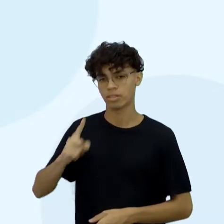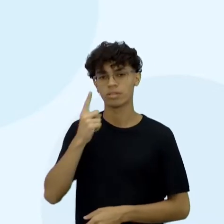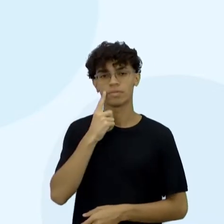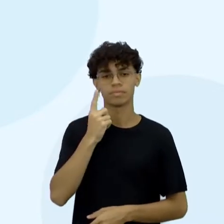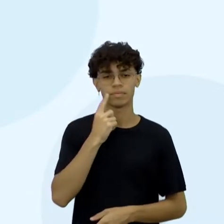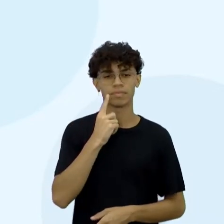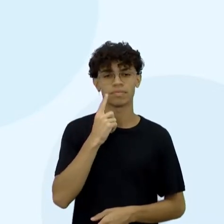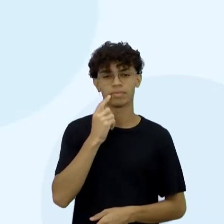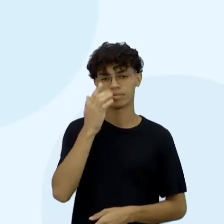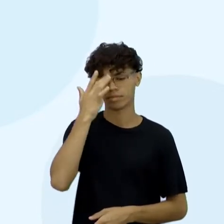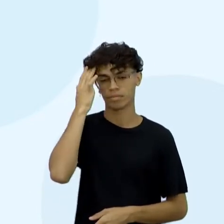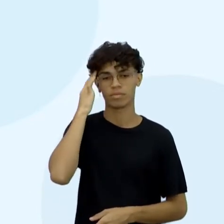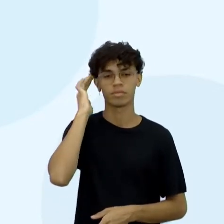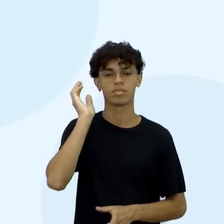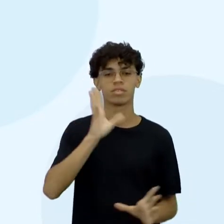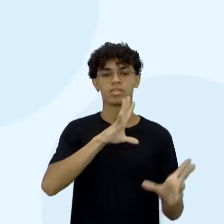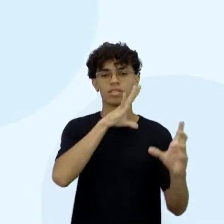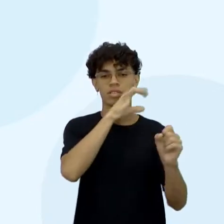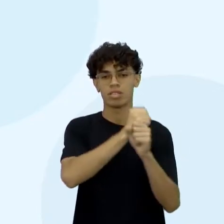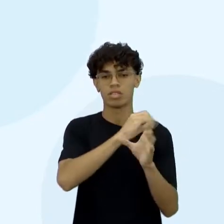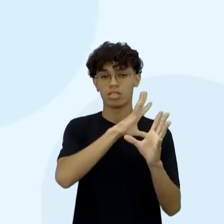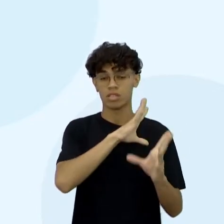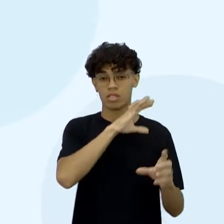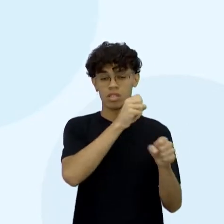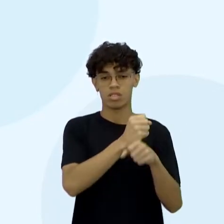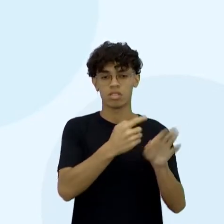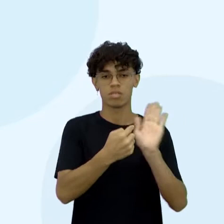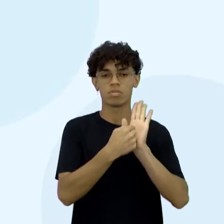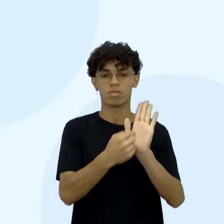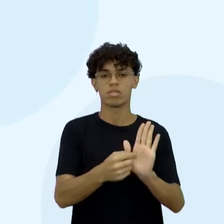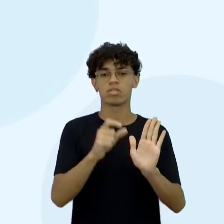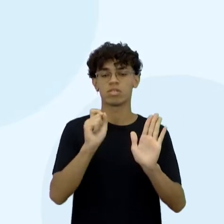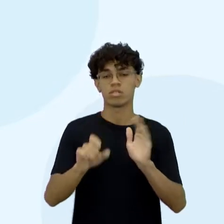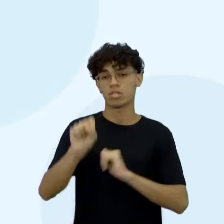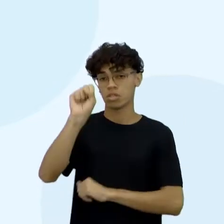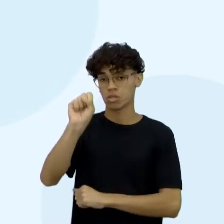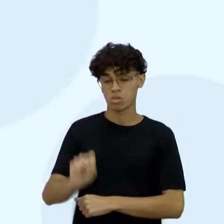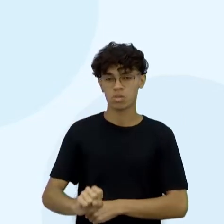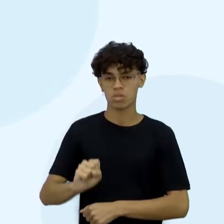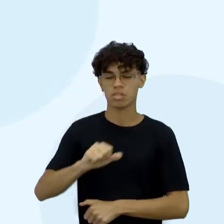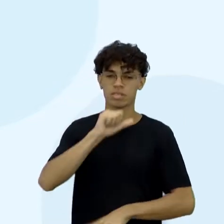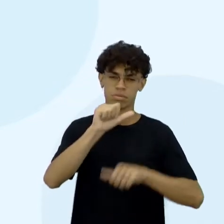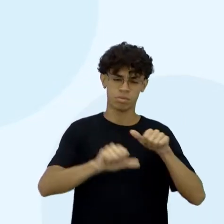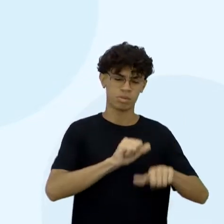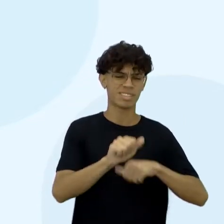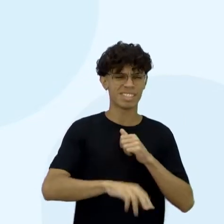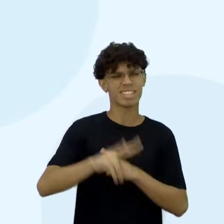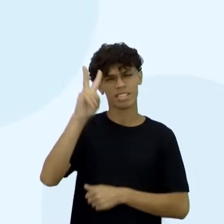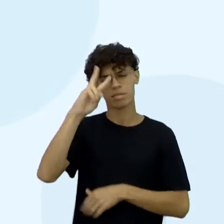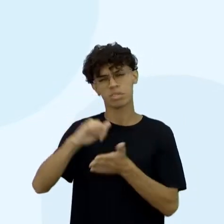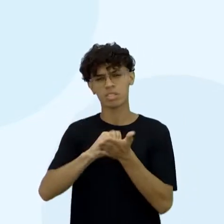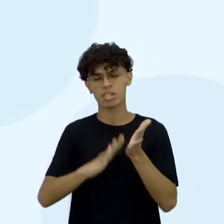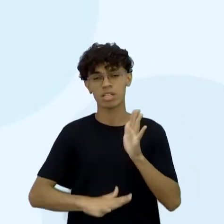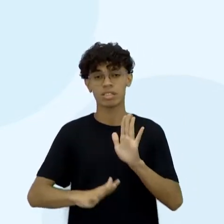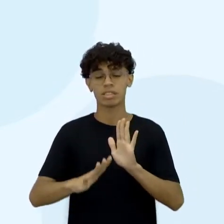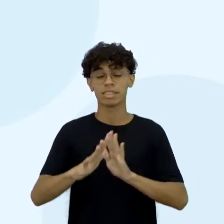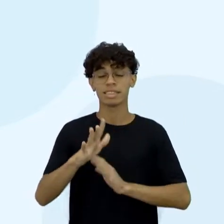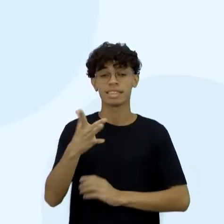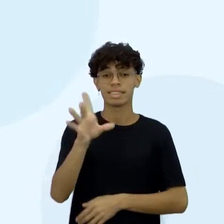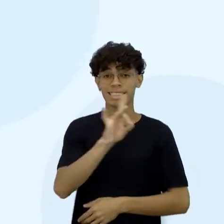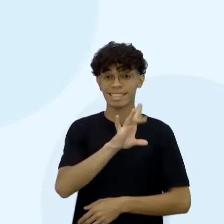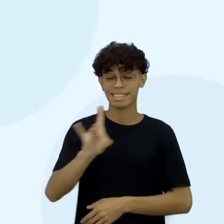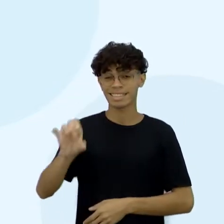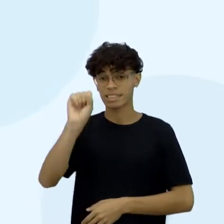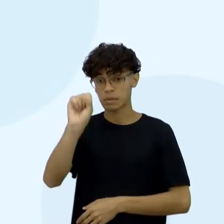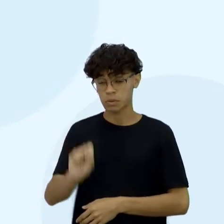ó. Os cálculos demonstram que a cada segundo que passa, lembra, tinha um exercício, né? Cada segundo que passa,